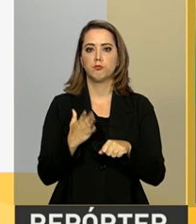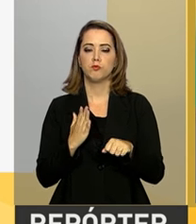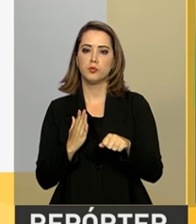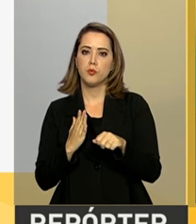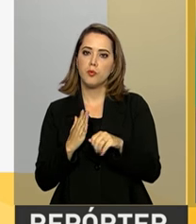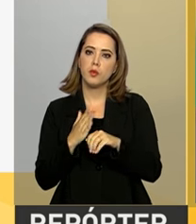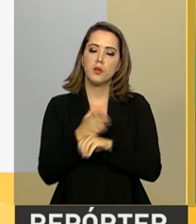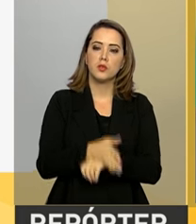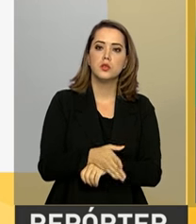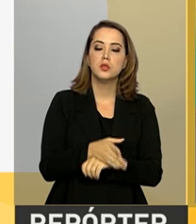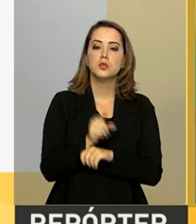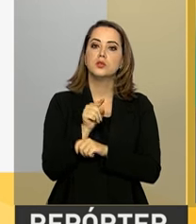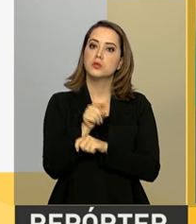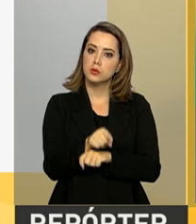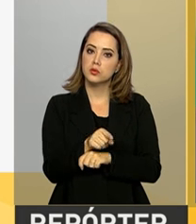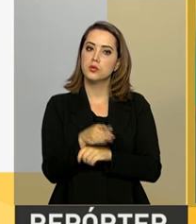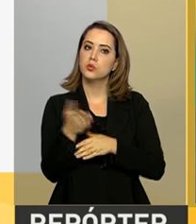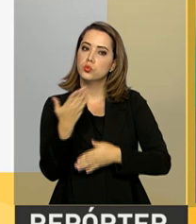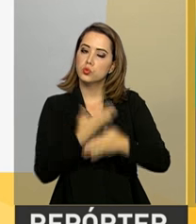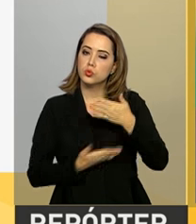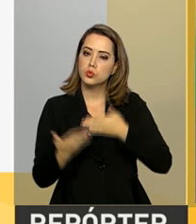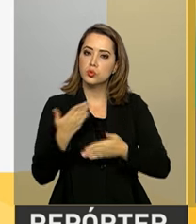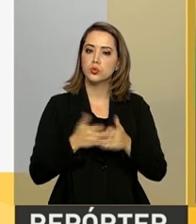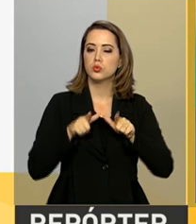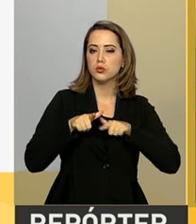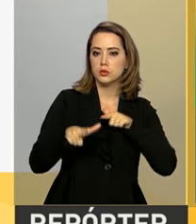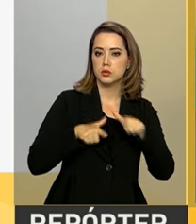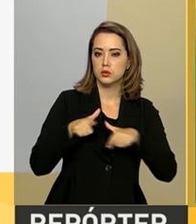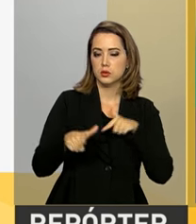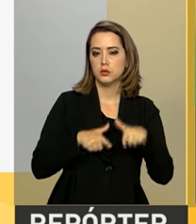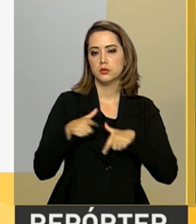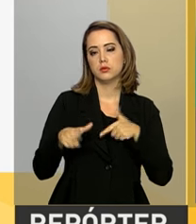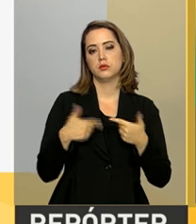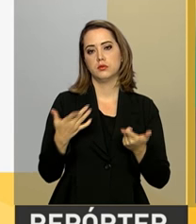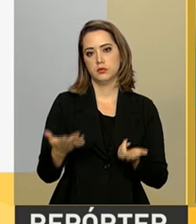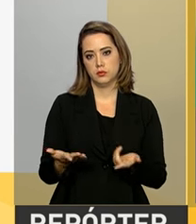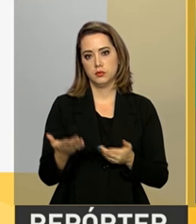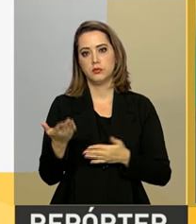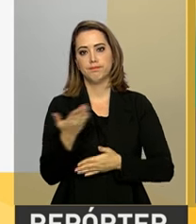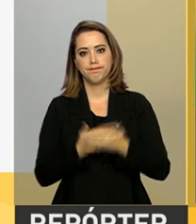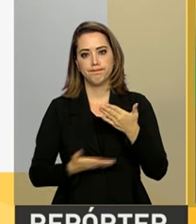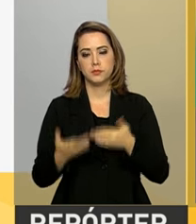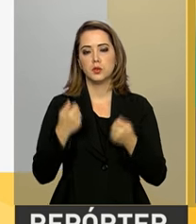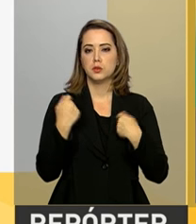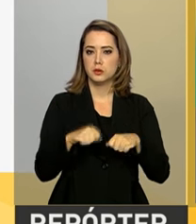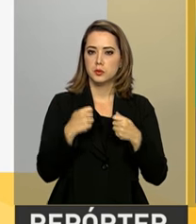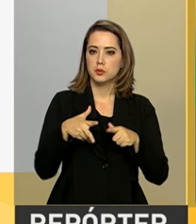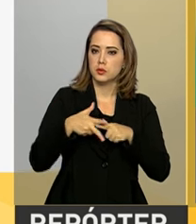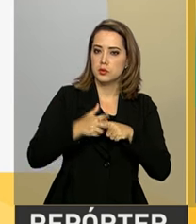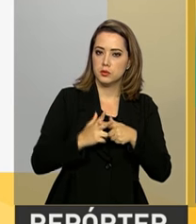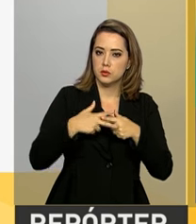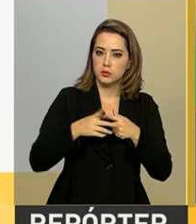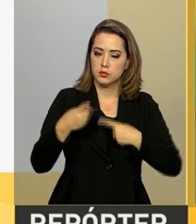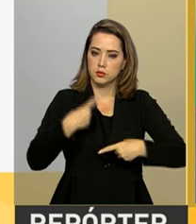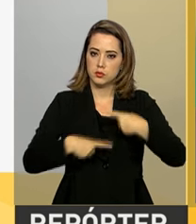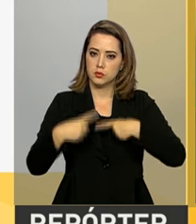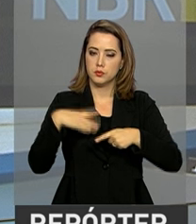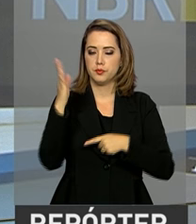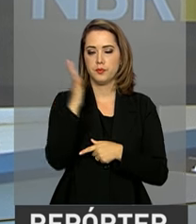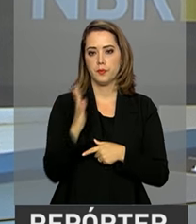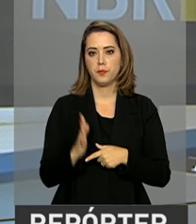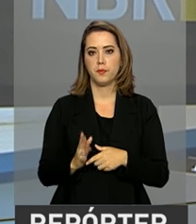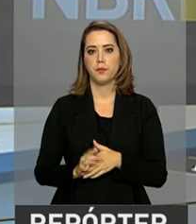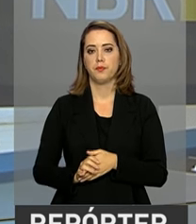eh participar dessa ação que gere uma reforma eh política no